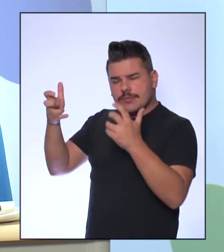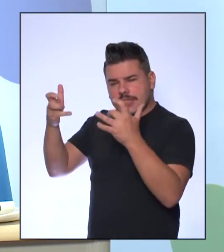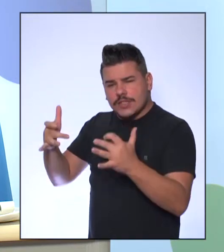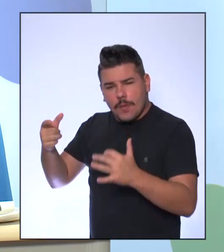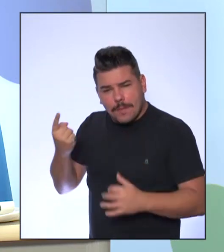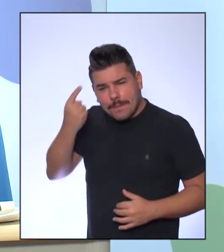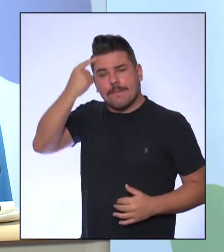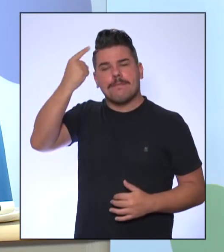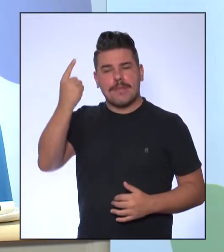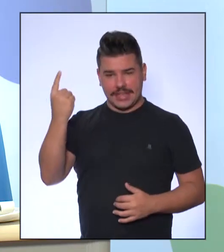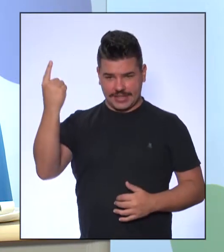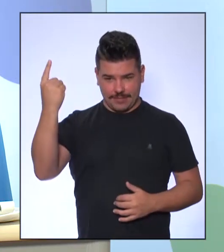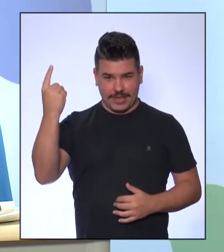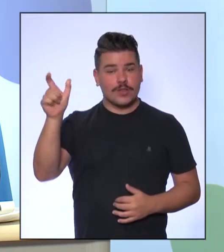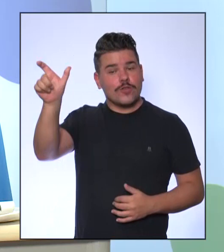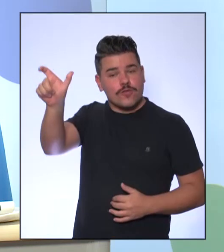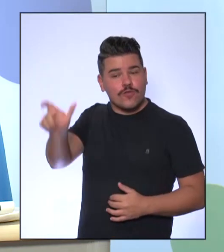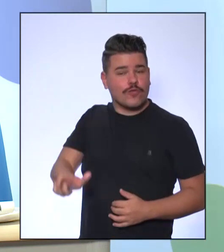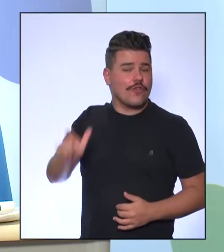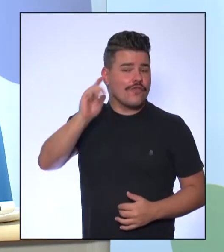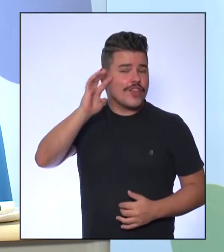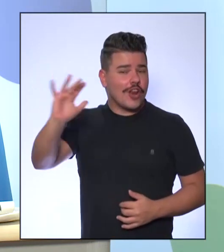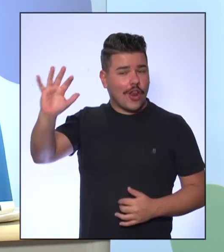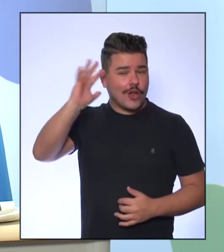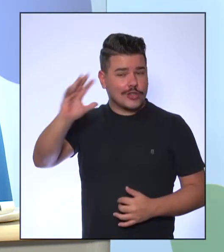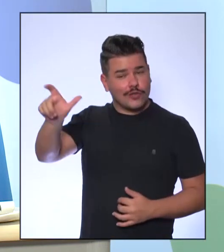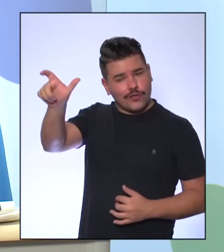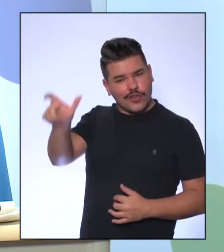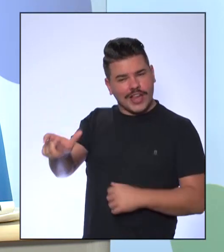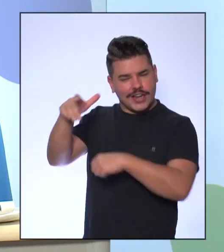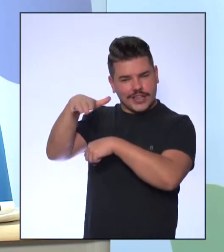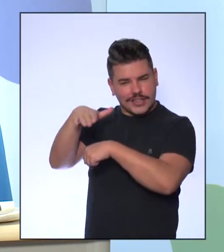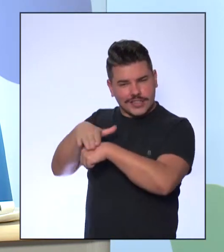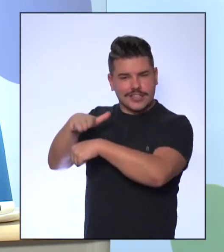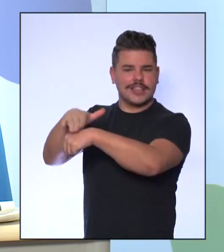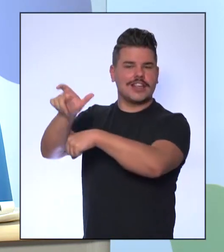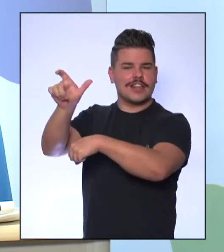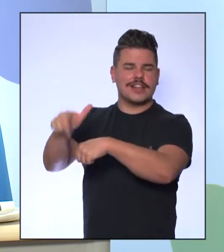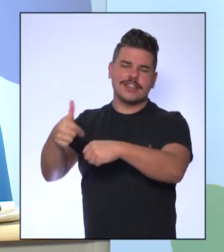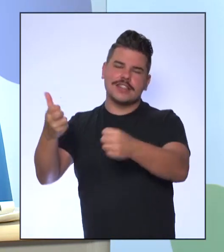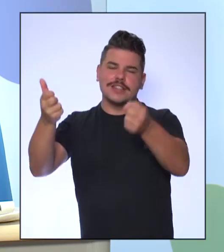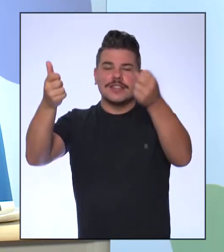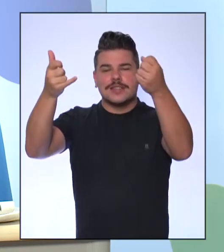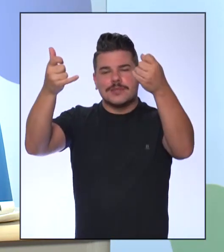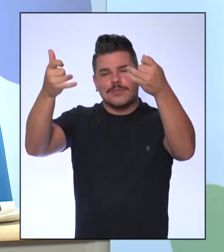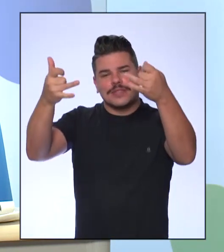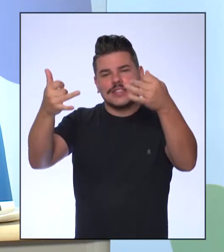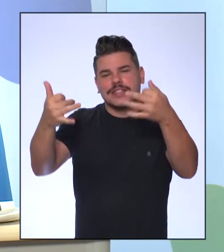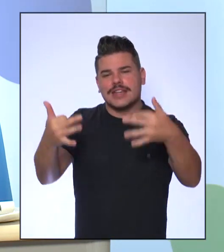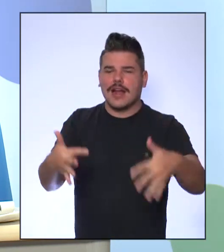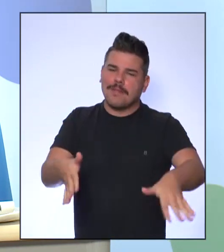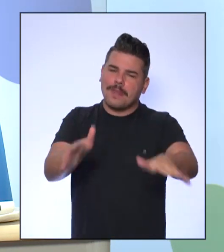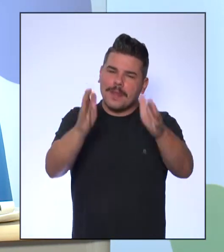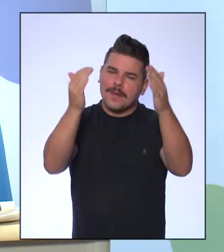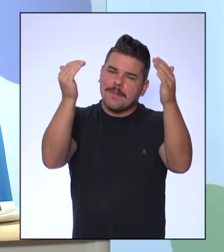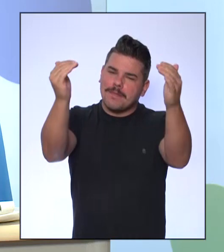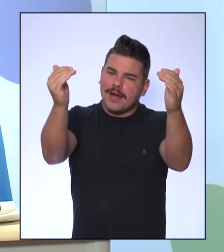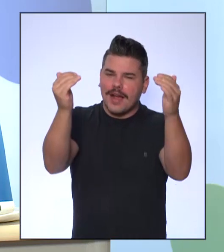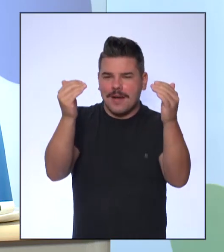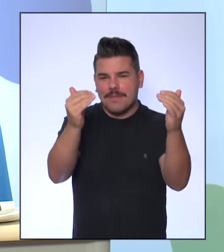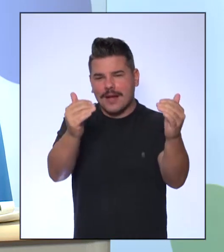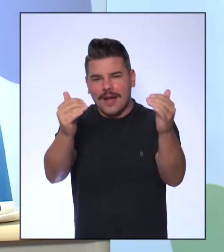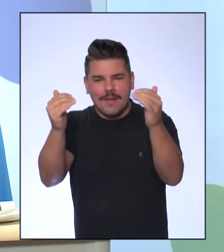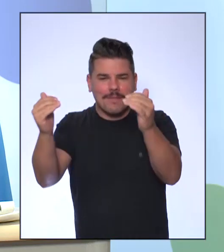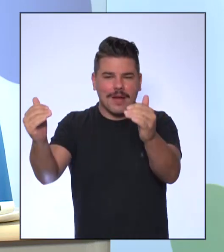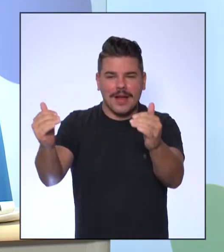É quando o filósofo ele se propõe a explicar de forma sistematizada os